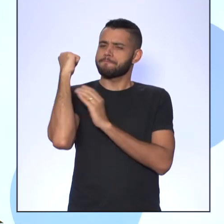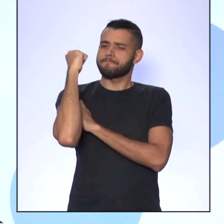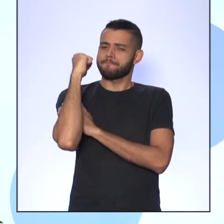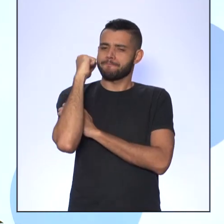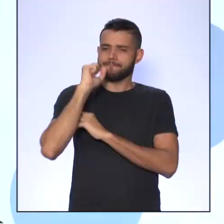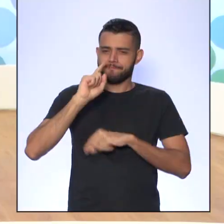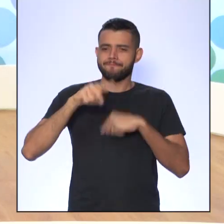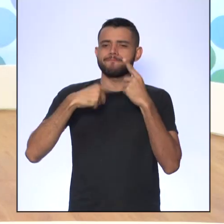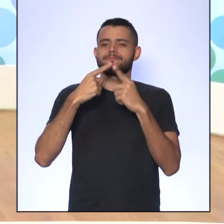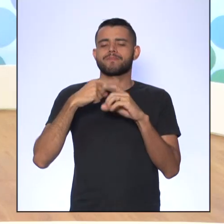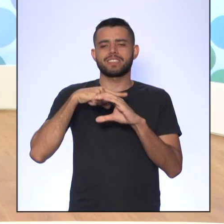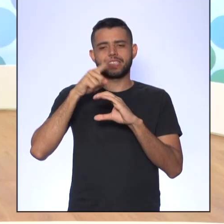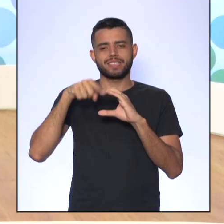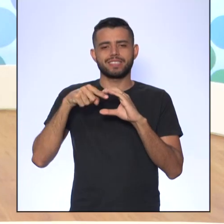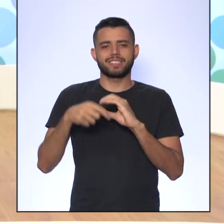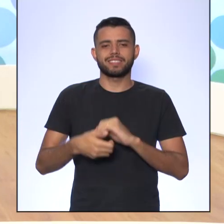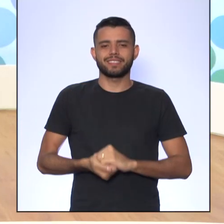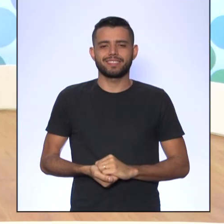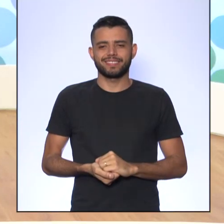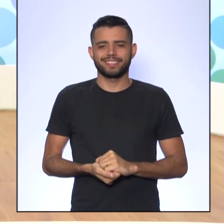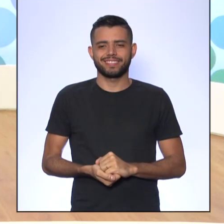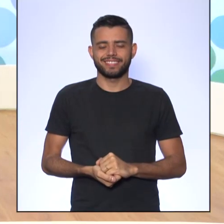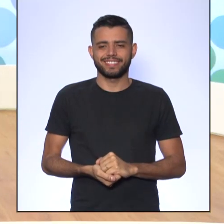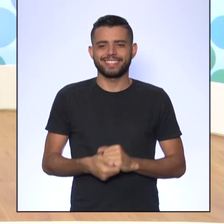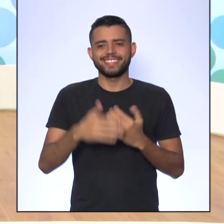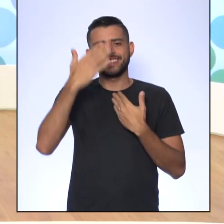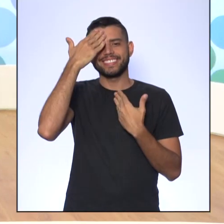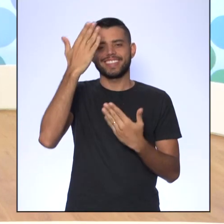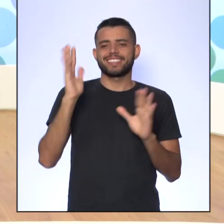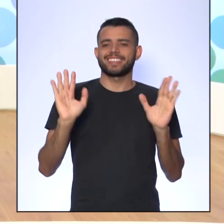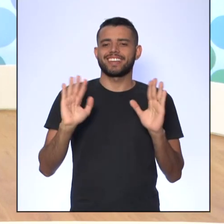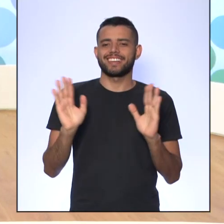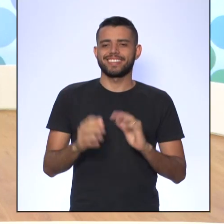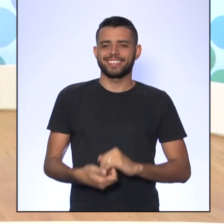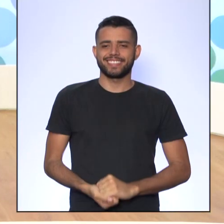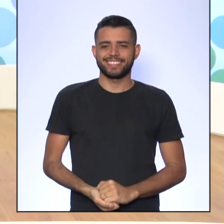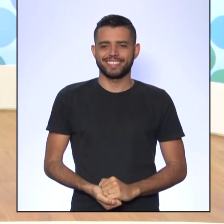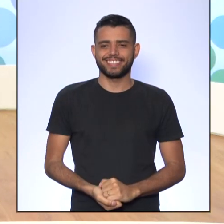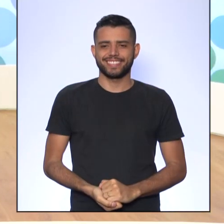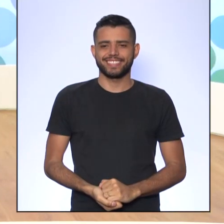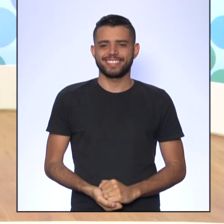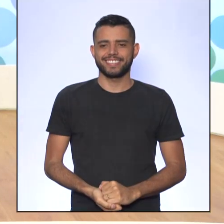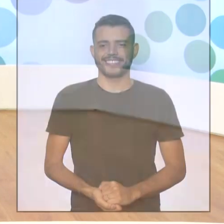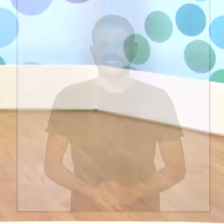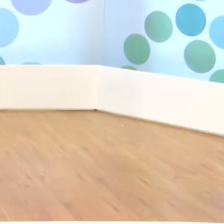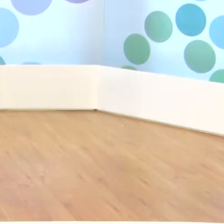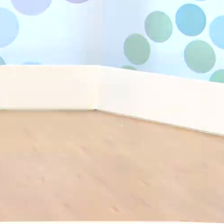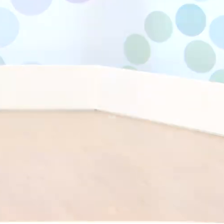ciências. Empoderando! Obrigado, tchau, tchau. Tchau, tchau.